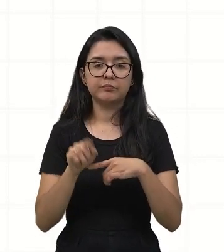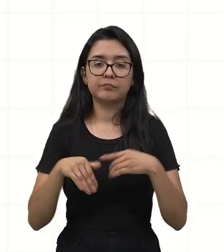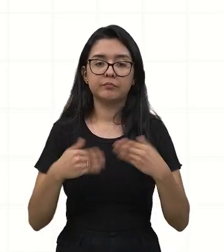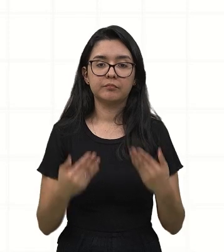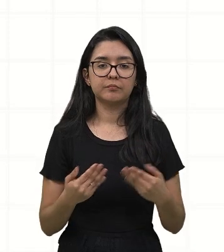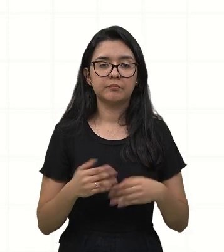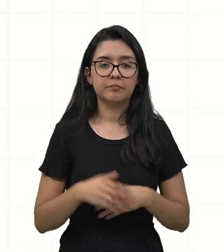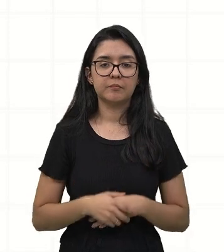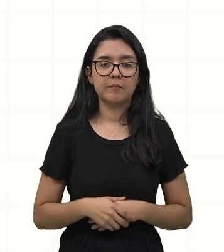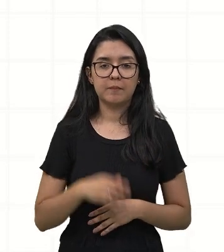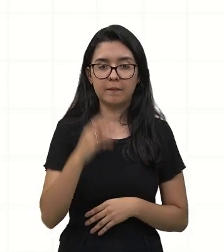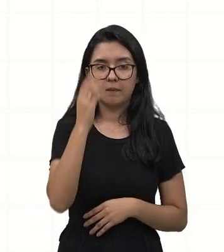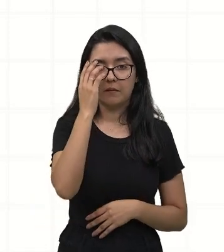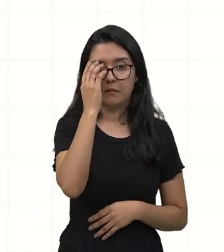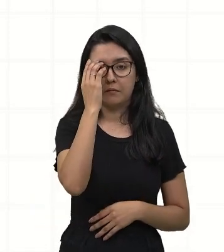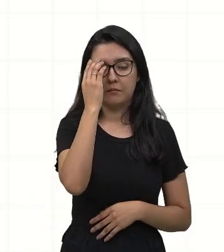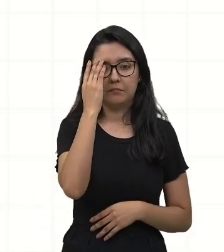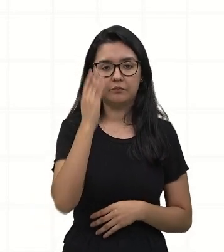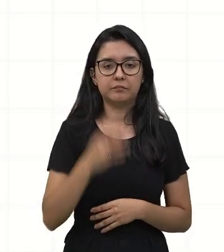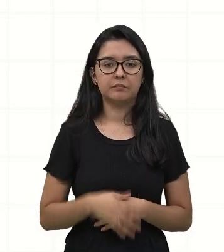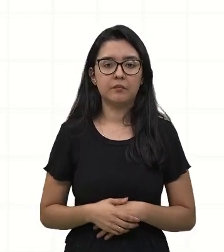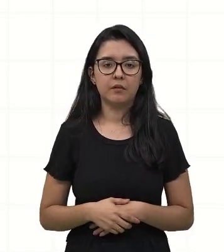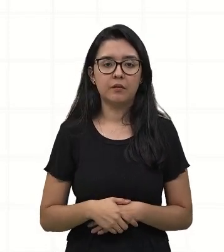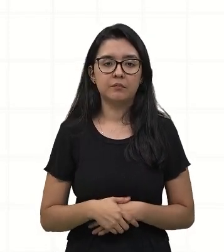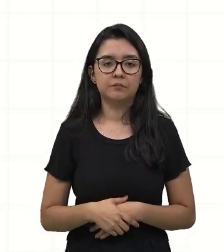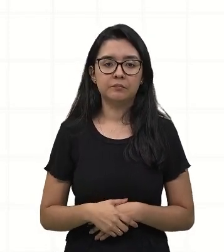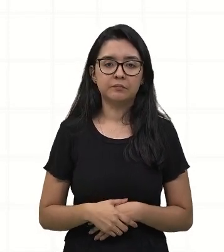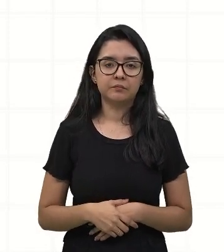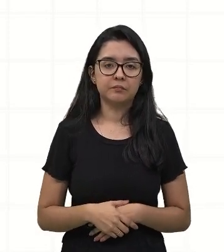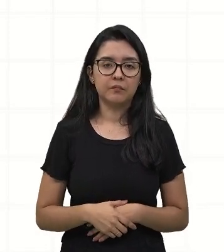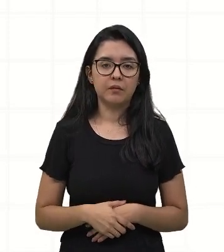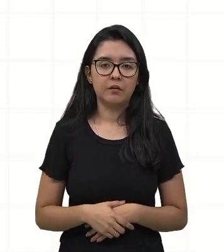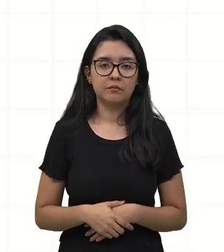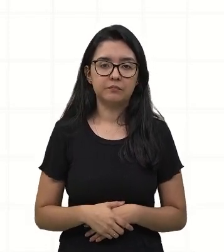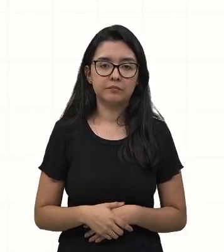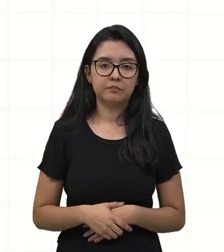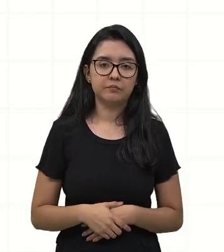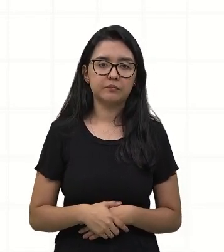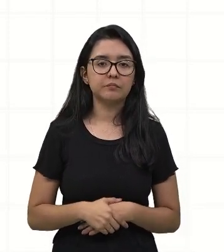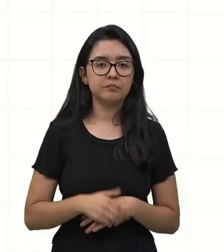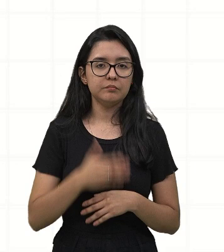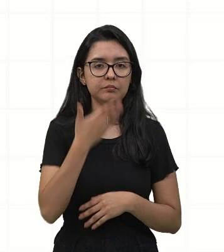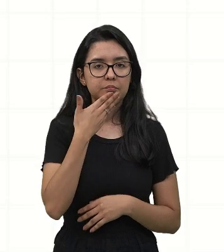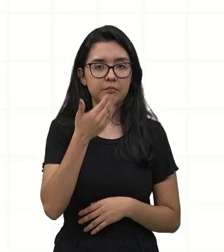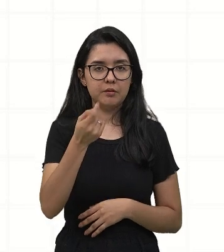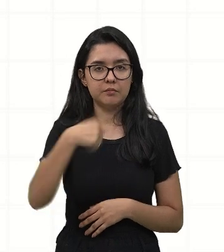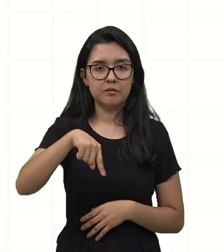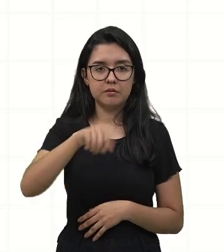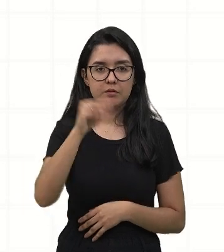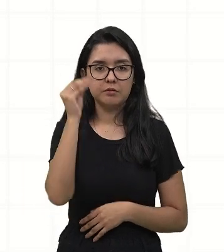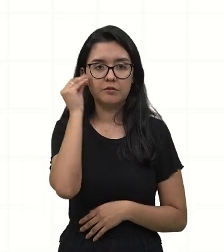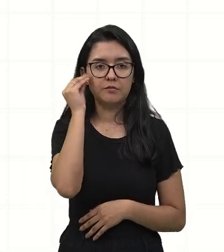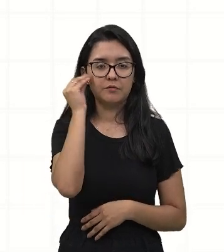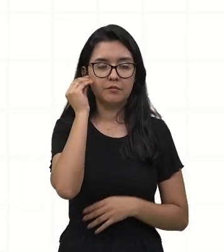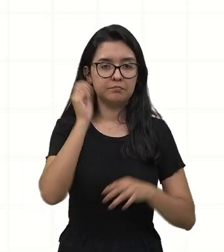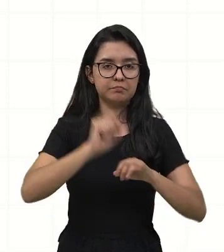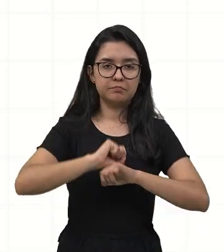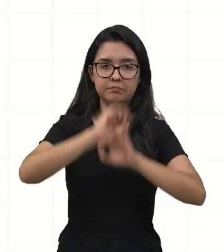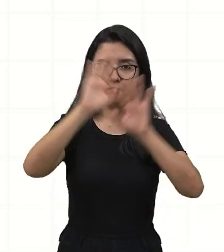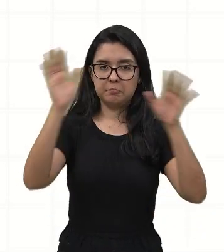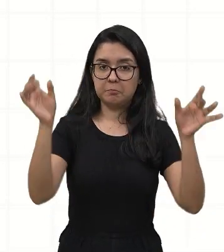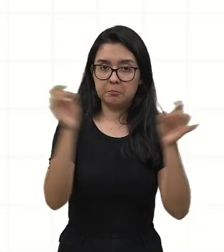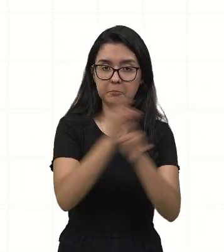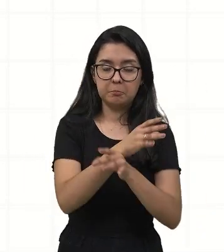para sair da posição. Vamos lá, bora diminuir um pouquinho, para melhorar para você visualizar a medida, tá bom? E aí, ó, feito